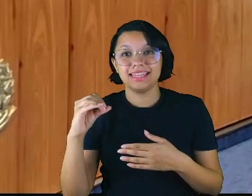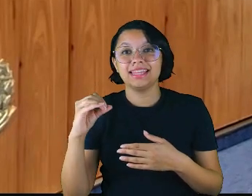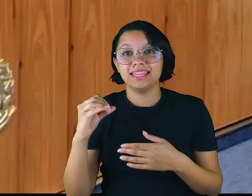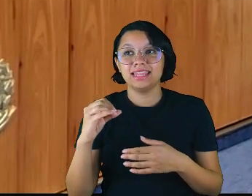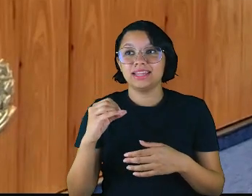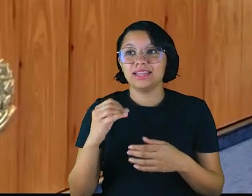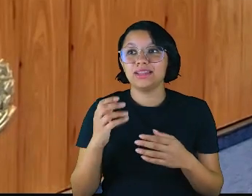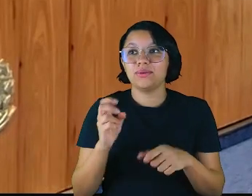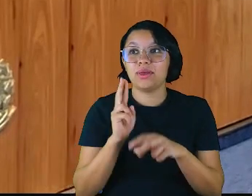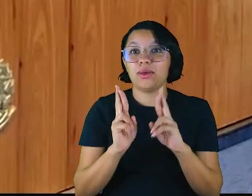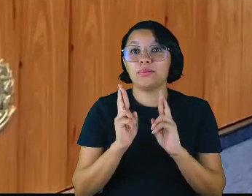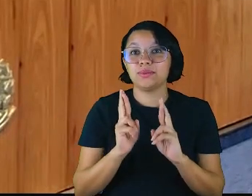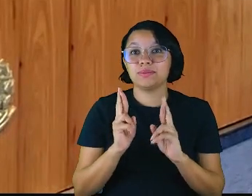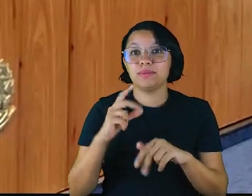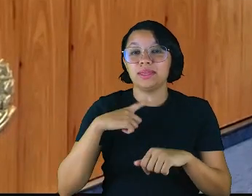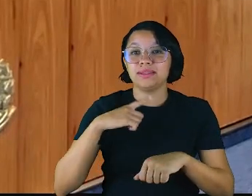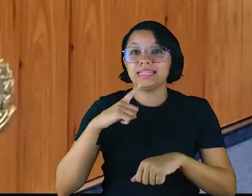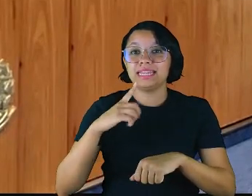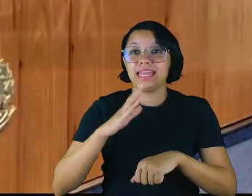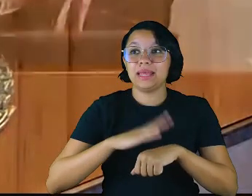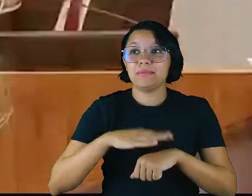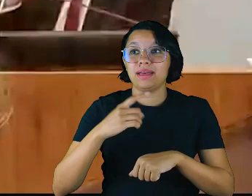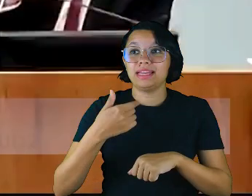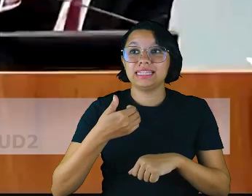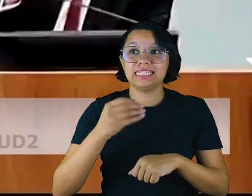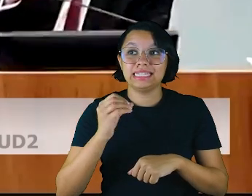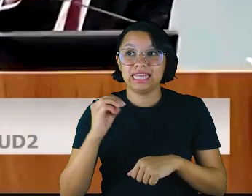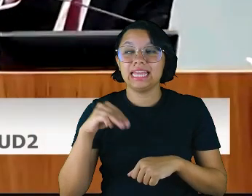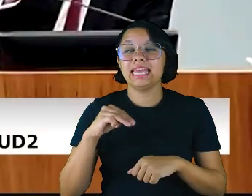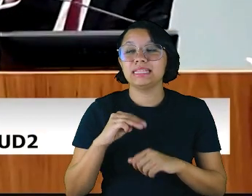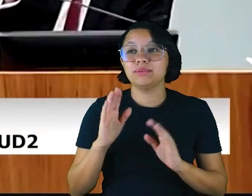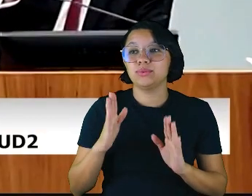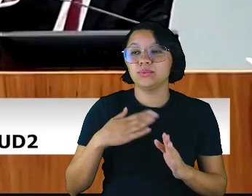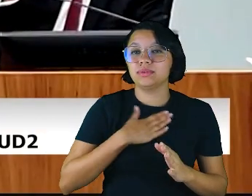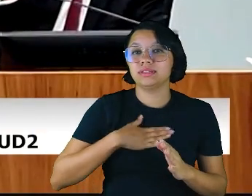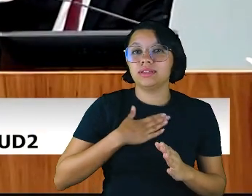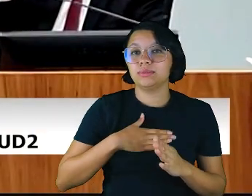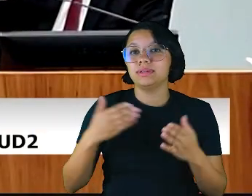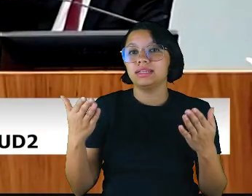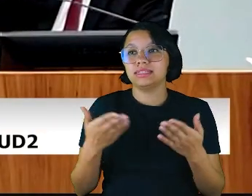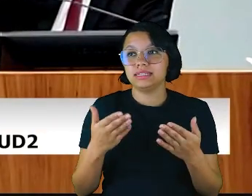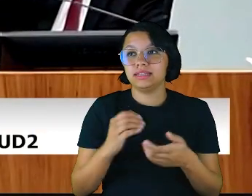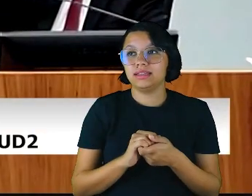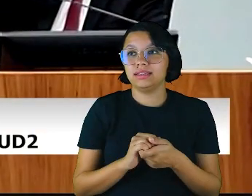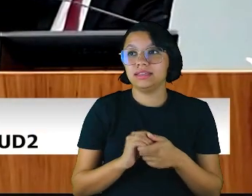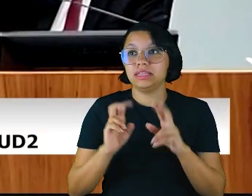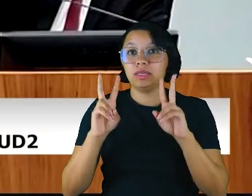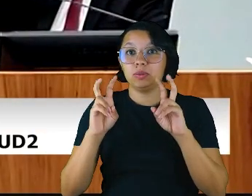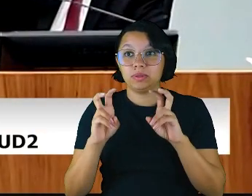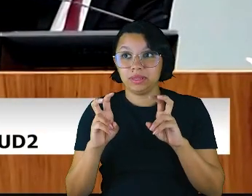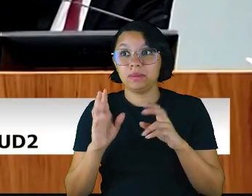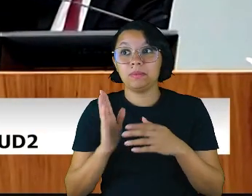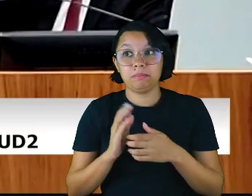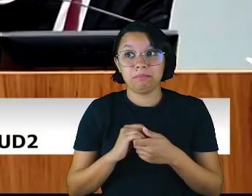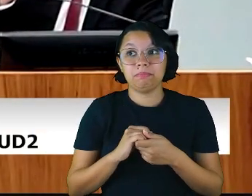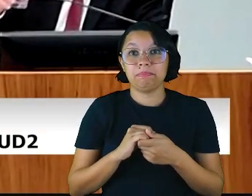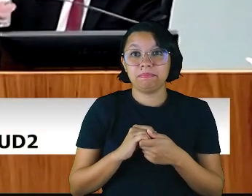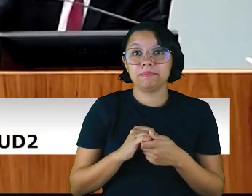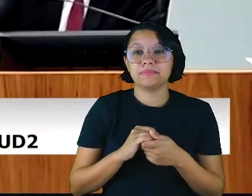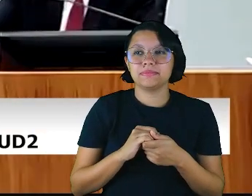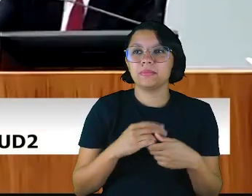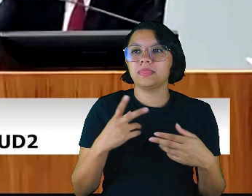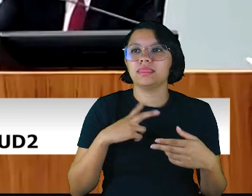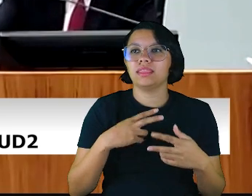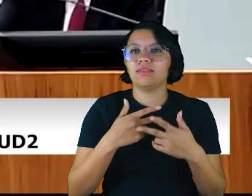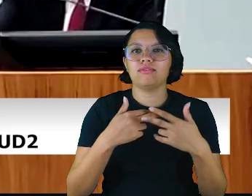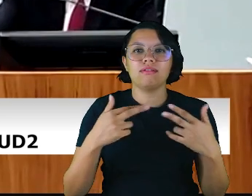com mais do que 10 minutos para falar, que é um prazer estar aqui, E o tema demanda. uma